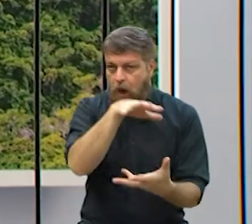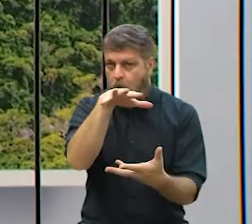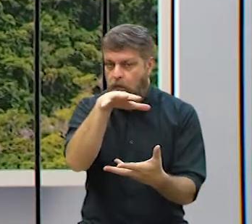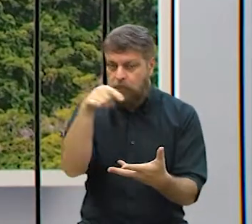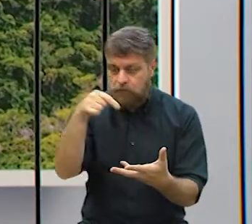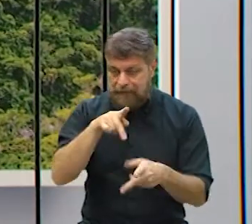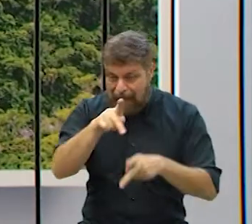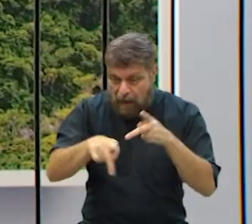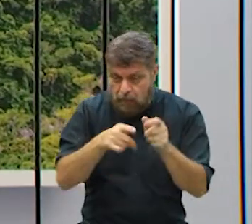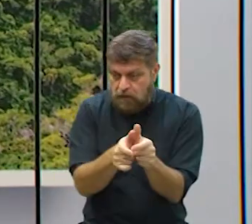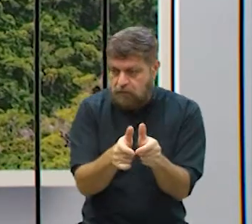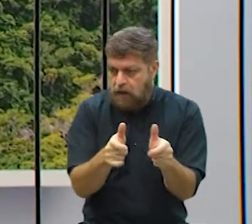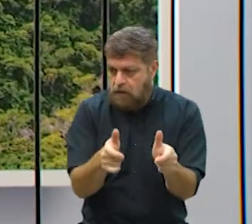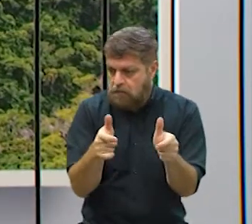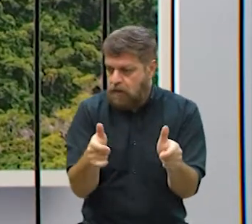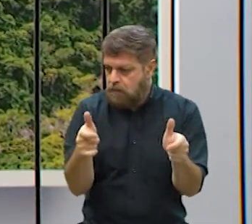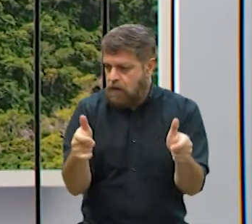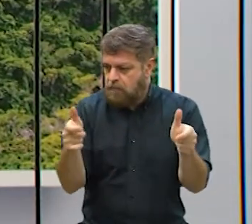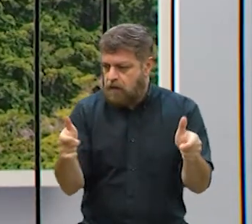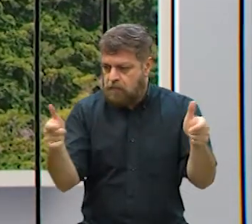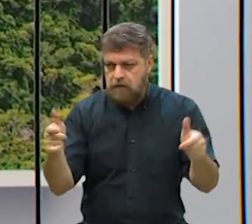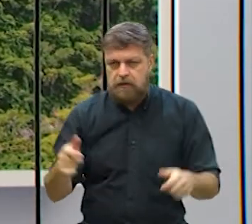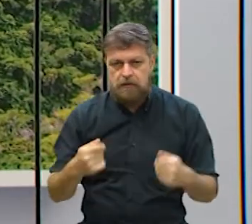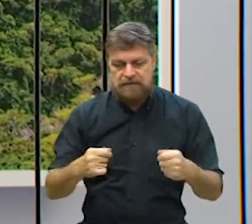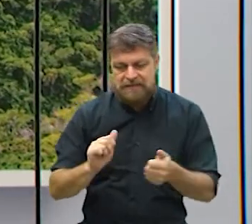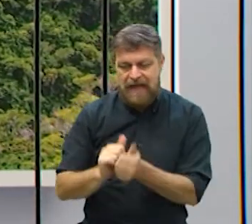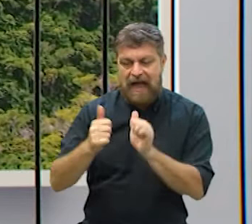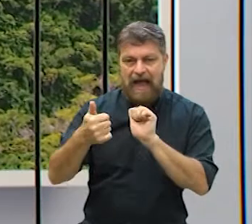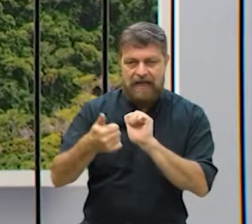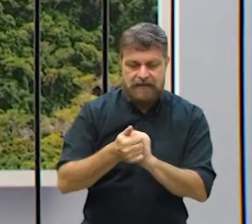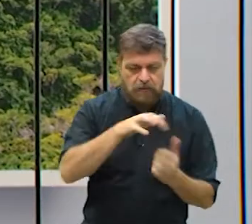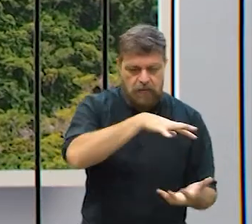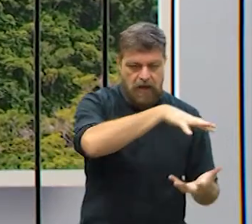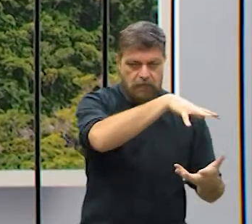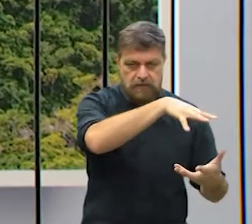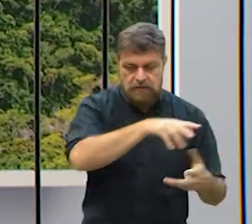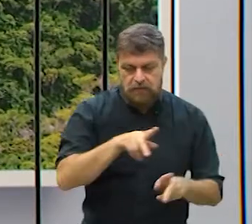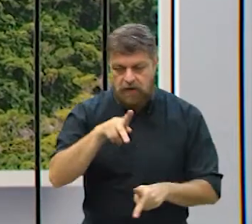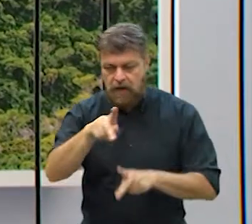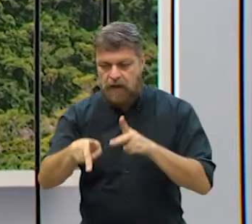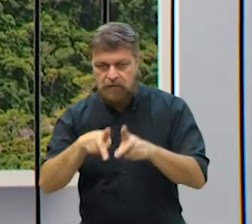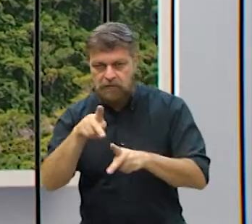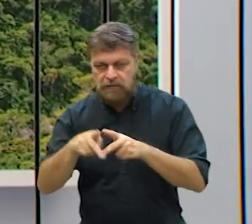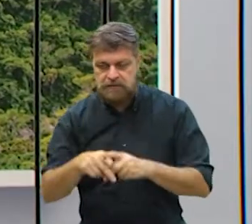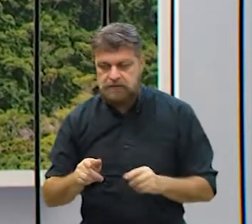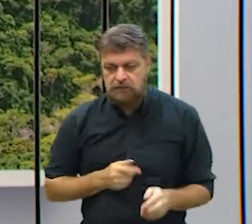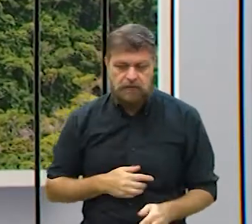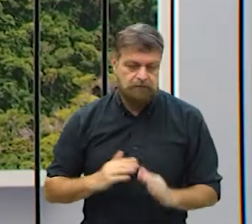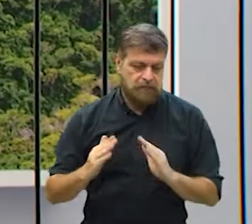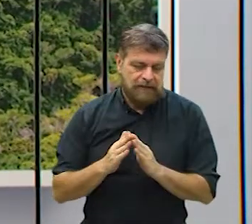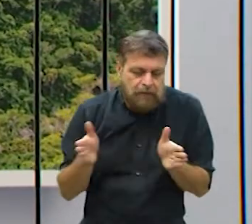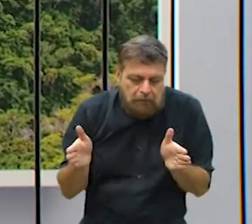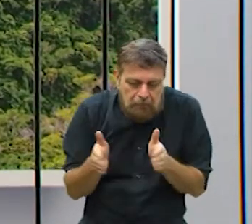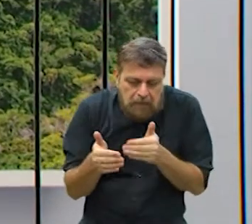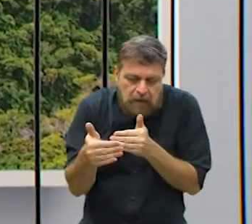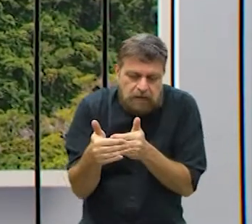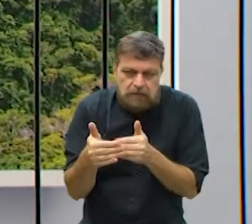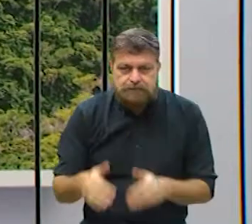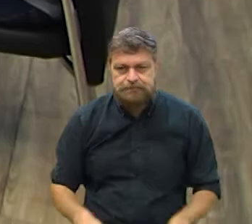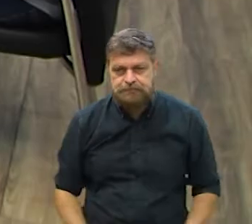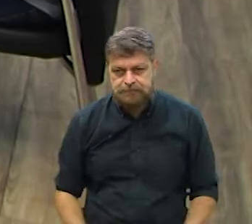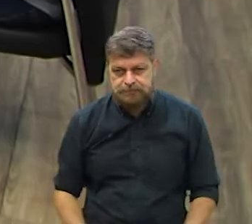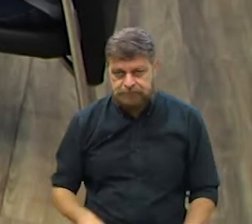crescer, mas a população cresce. Então, nós temos que adequar esse mundo à nossa população, e não a nossa população a esse